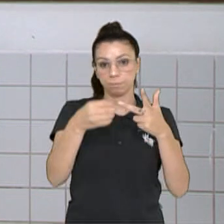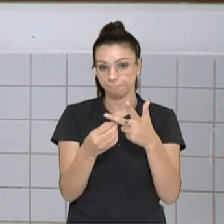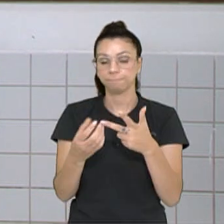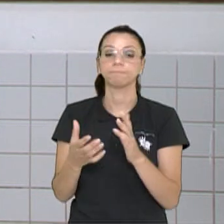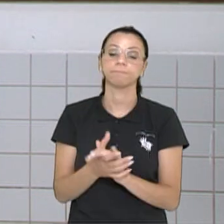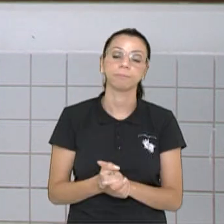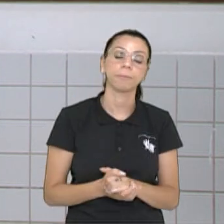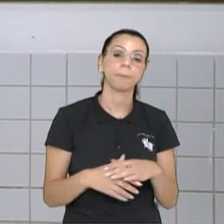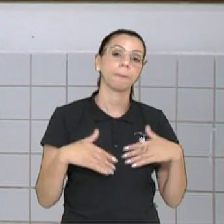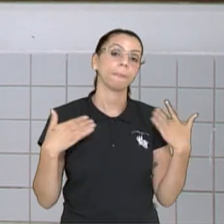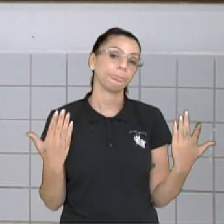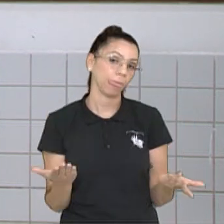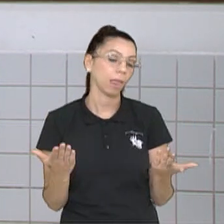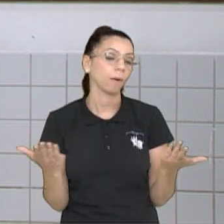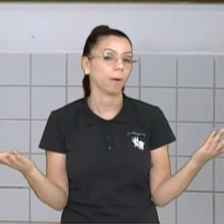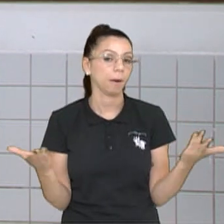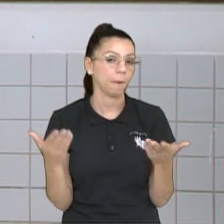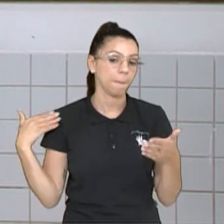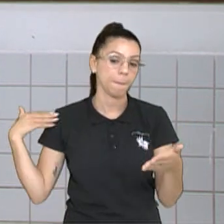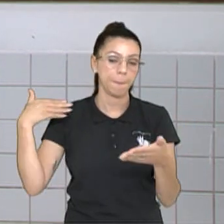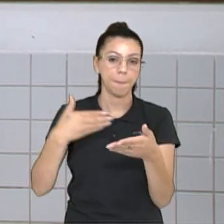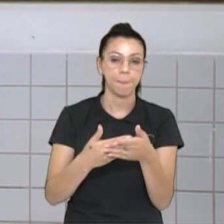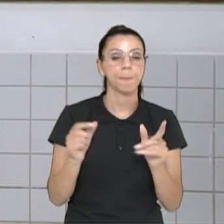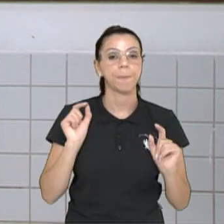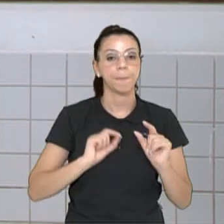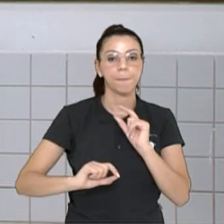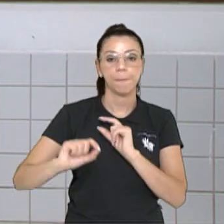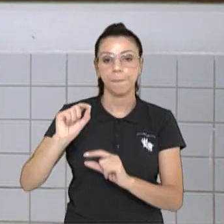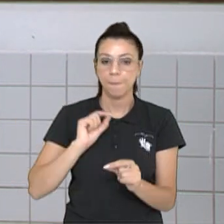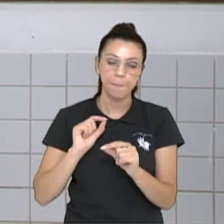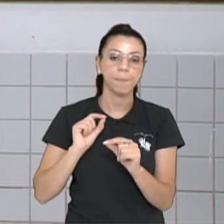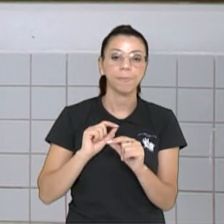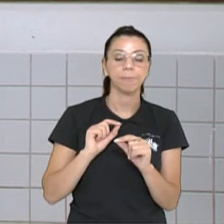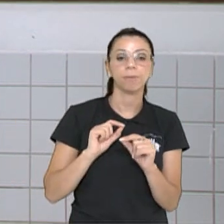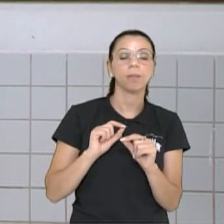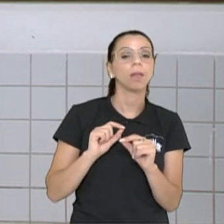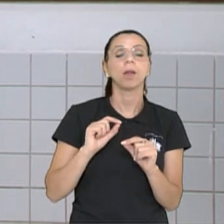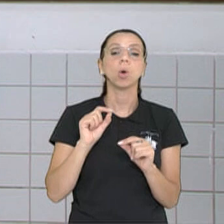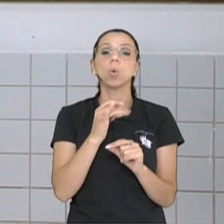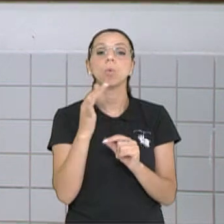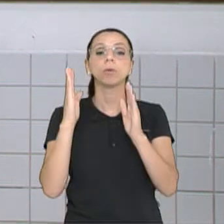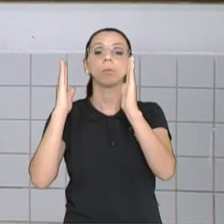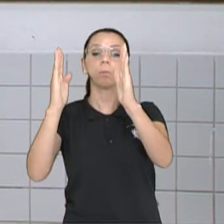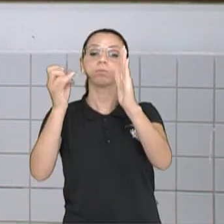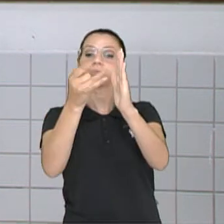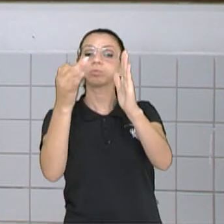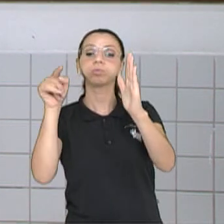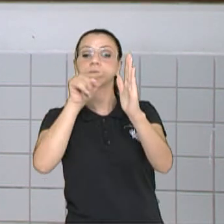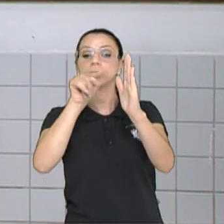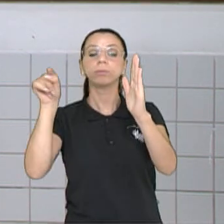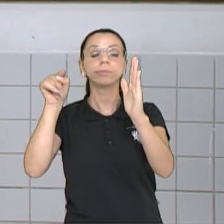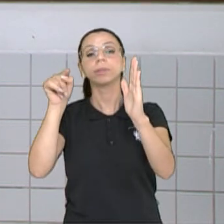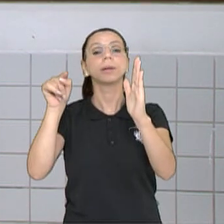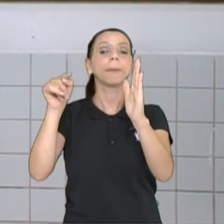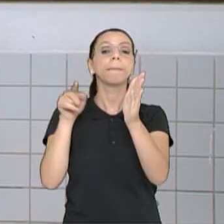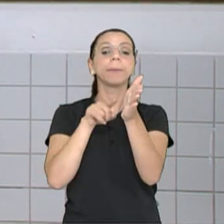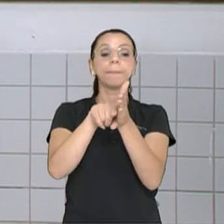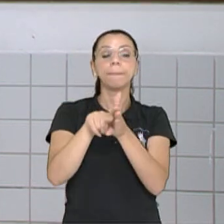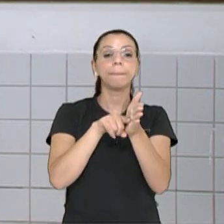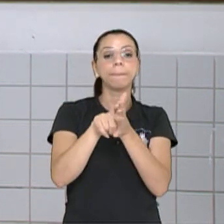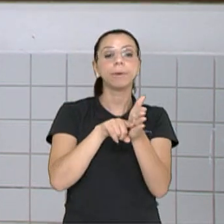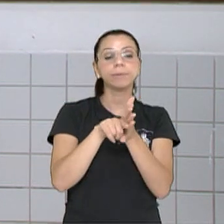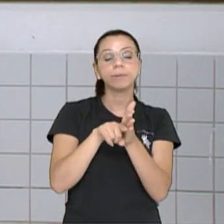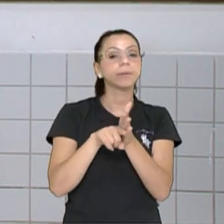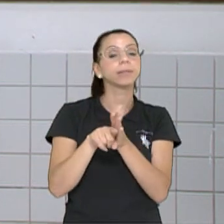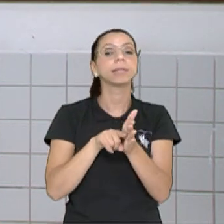Então, durante a nossa aula de hoje, nós vimos quais são as medidas de tendência central para pesquisas que contêm